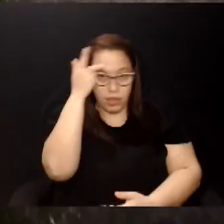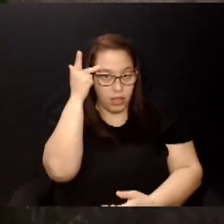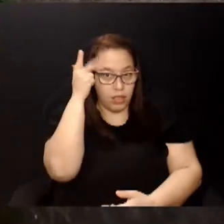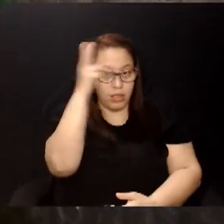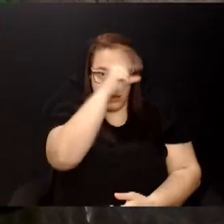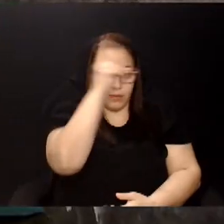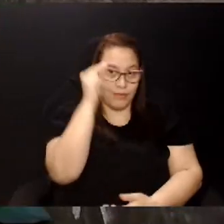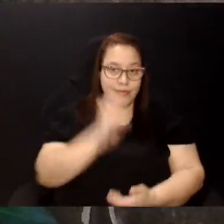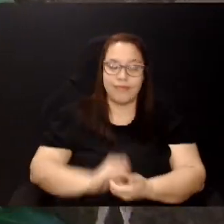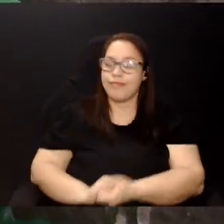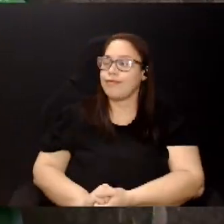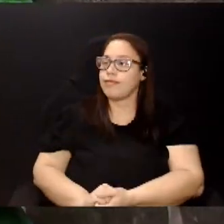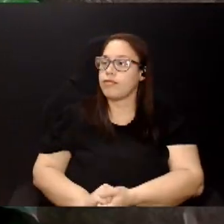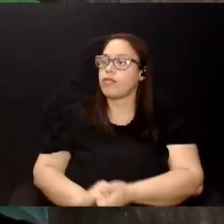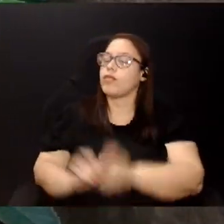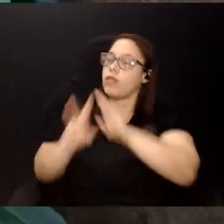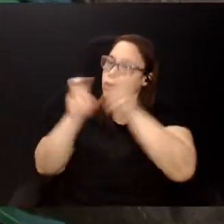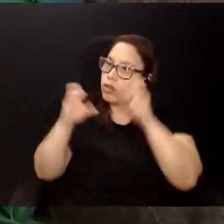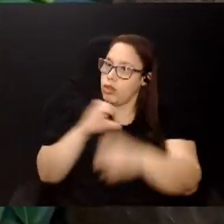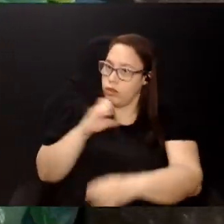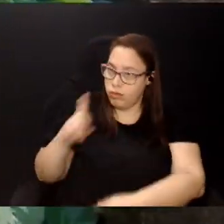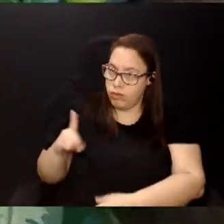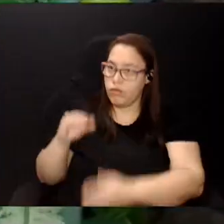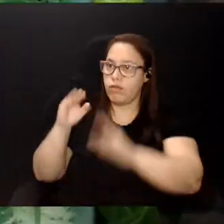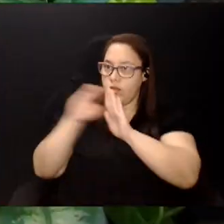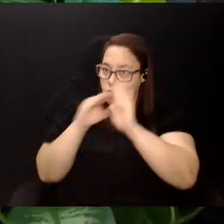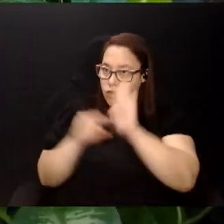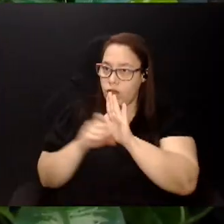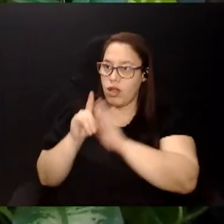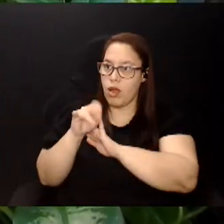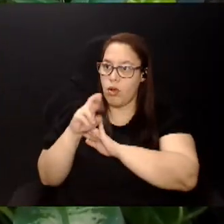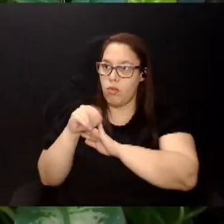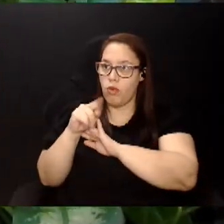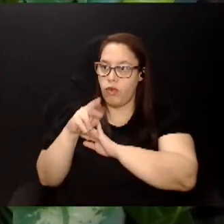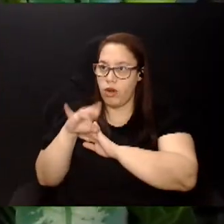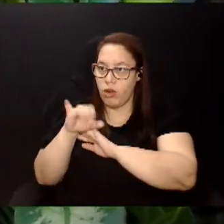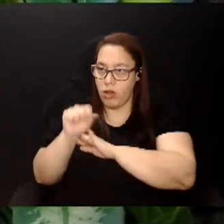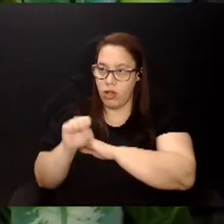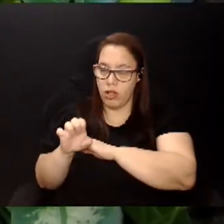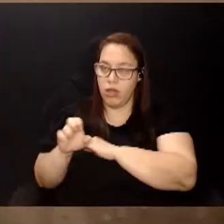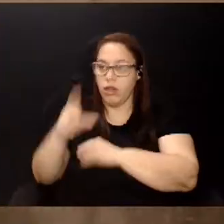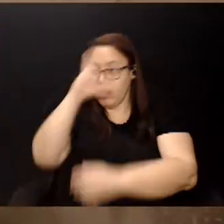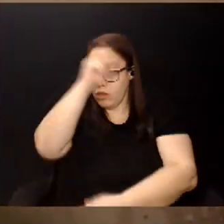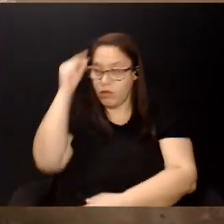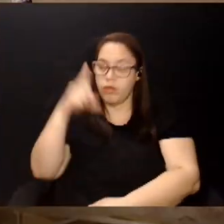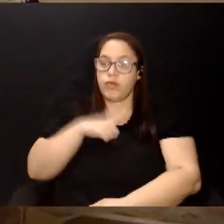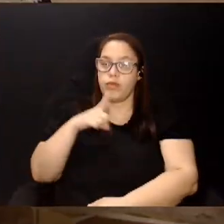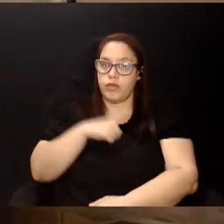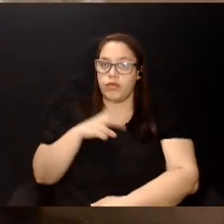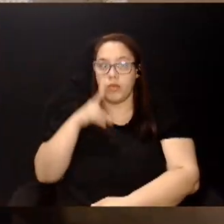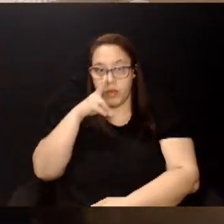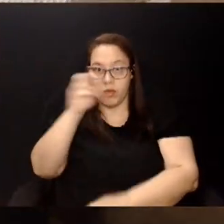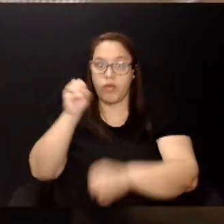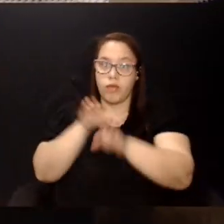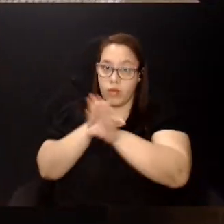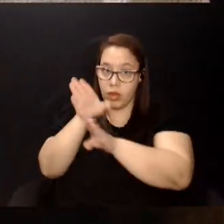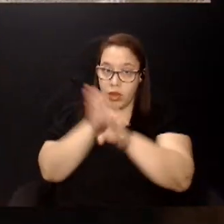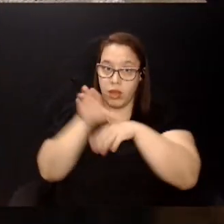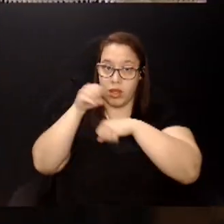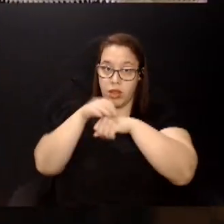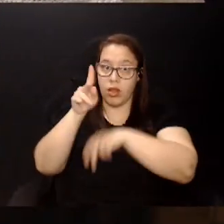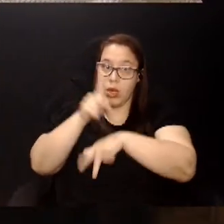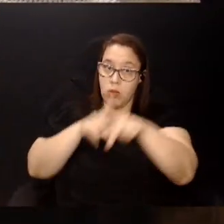Prefeitura. Segundo a coordenadora do programa de arboviroses, a Prefeitura tem reforçado as orientações à